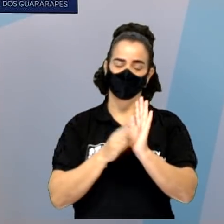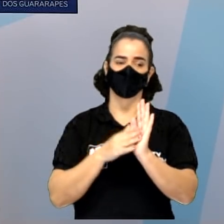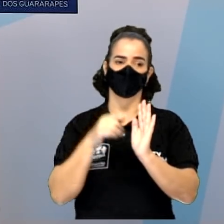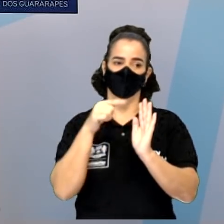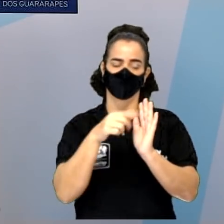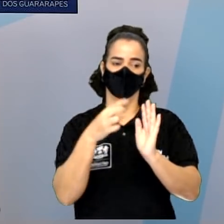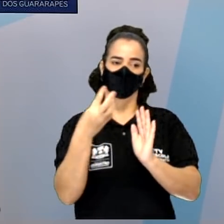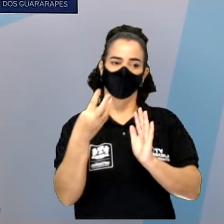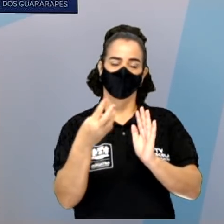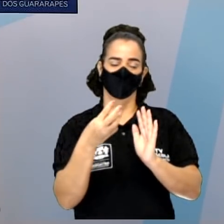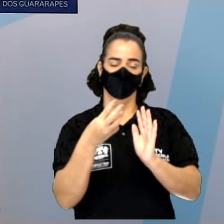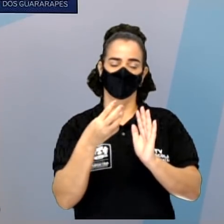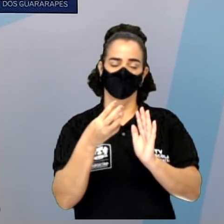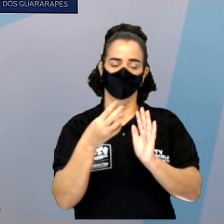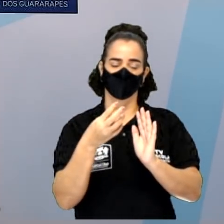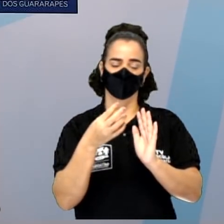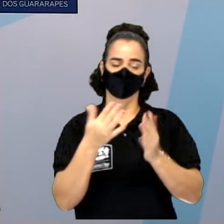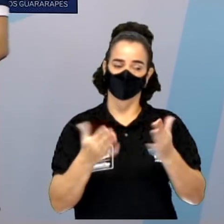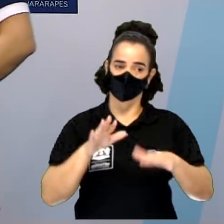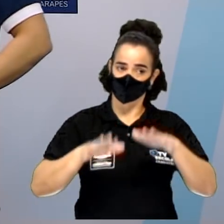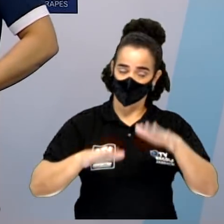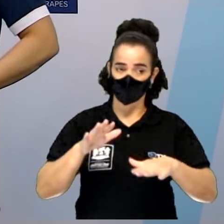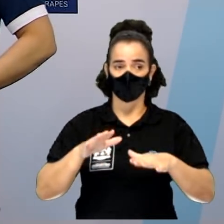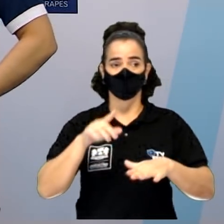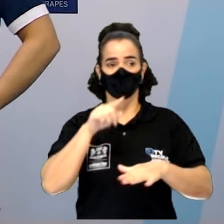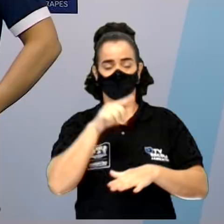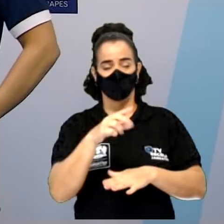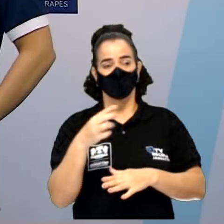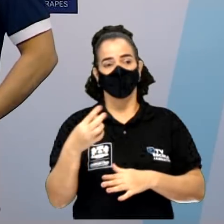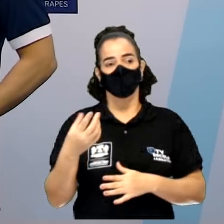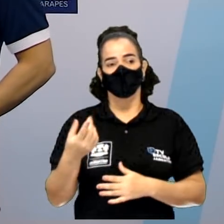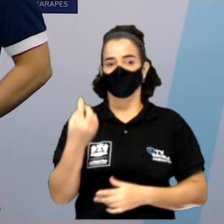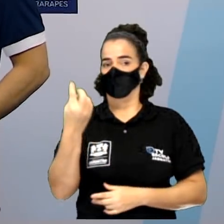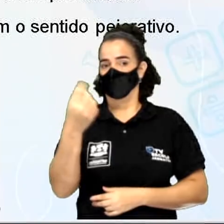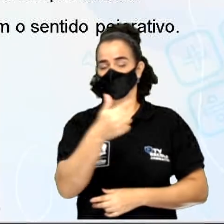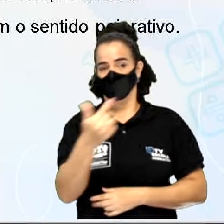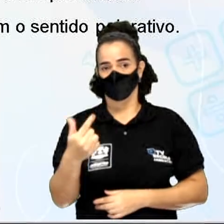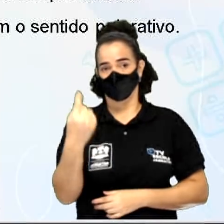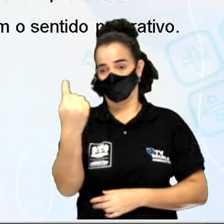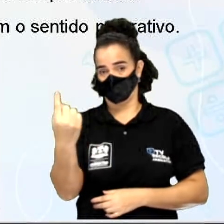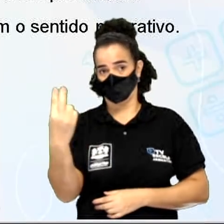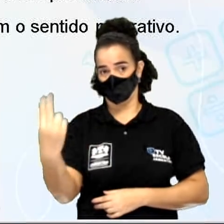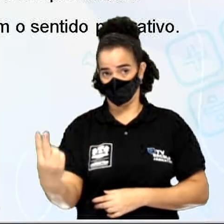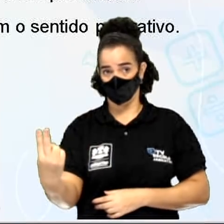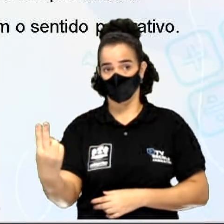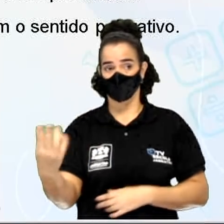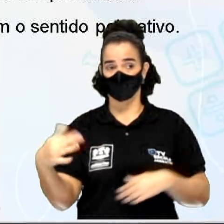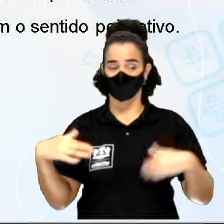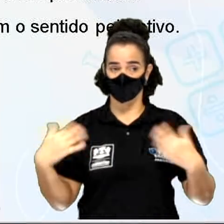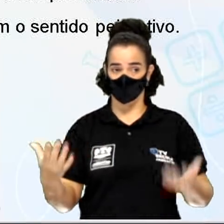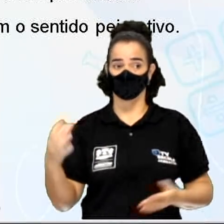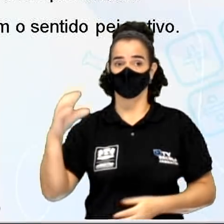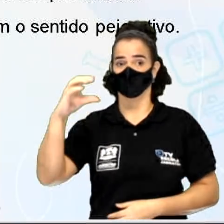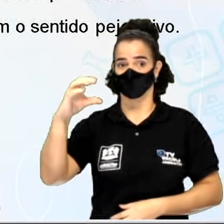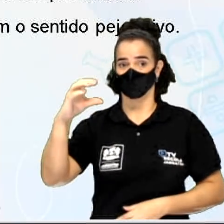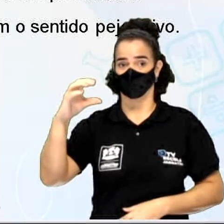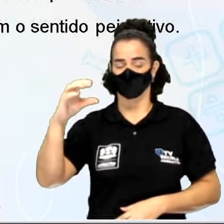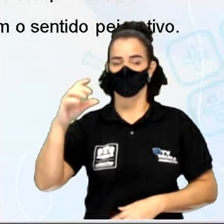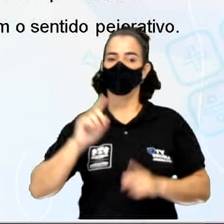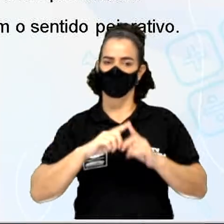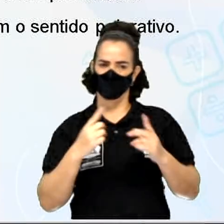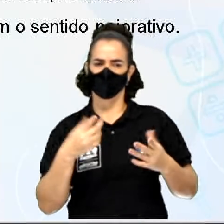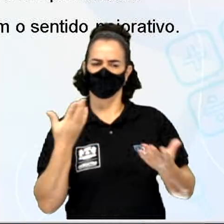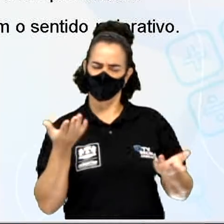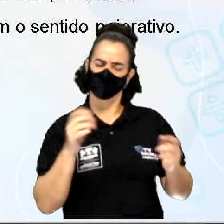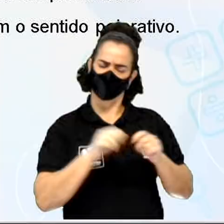resposta, porque a gente só vai ter ela que não contém 1 e 2, confirmando aí ó, o item C. Só por desencargo, vamos conferir o